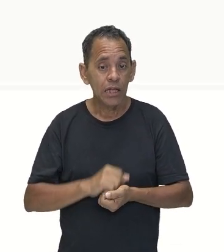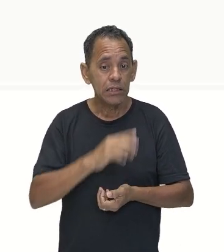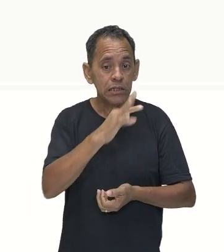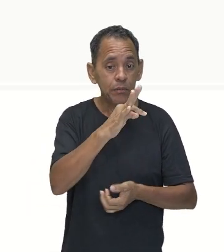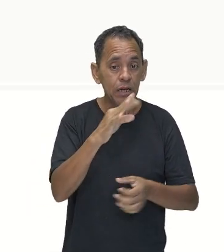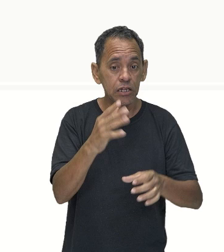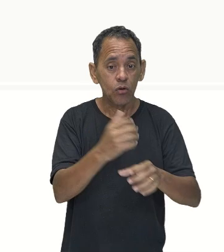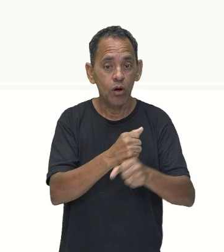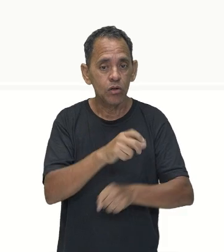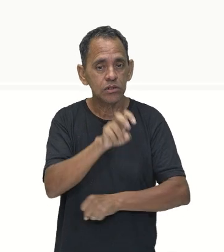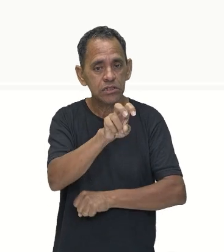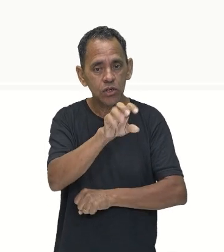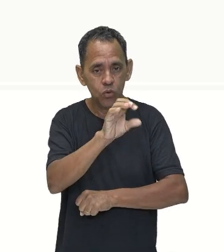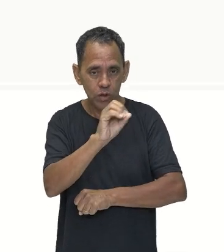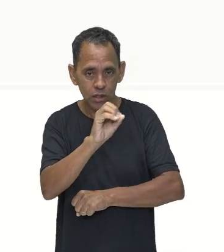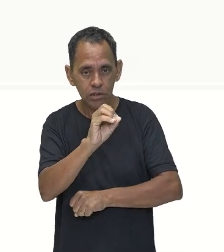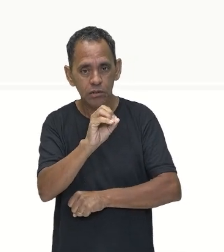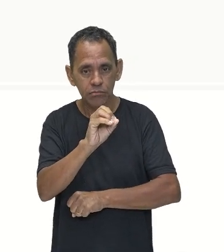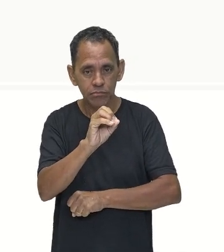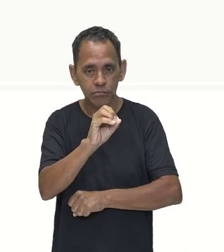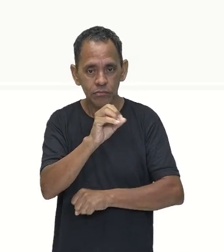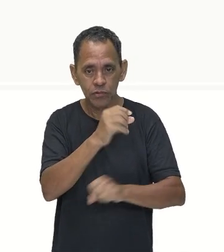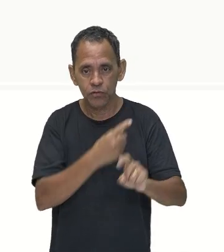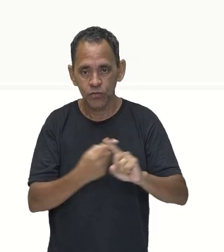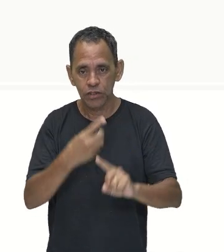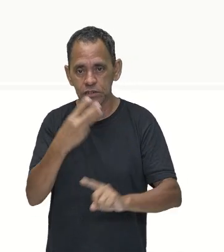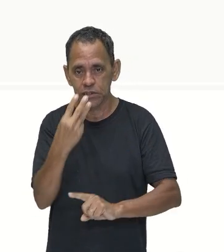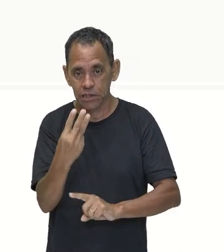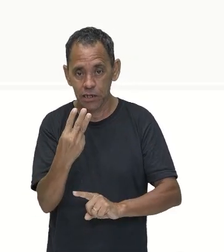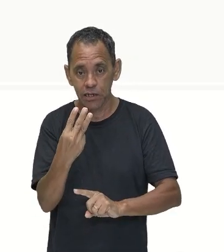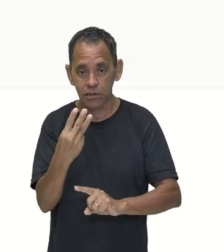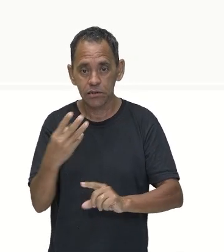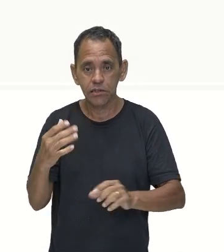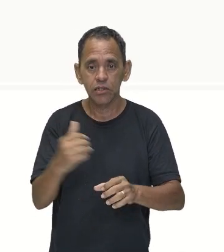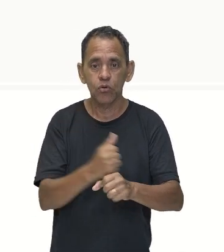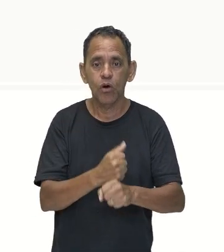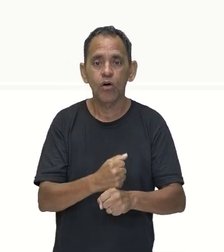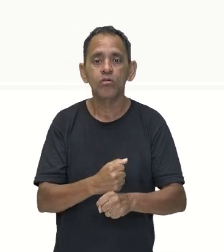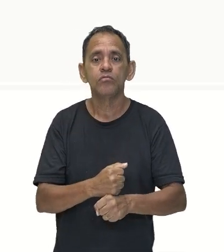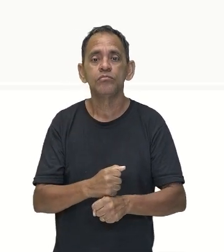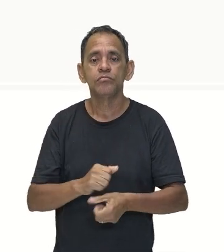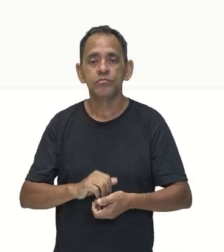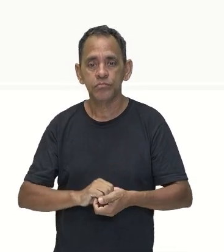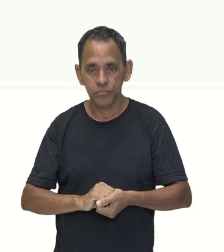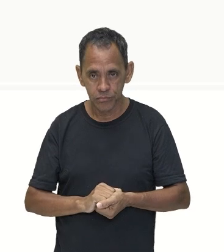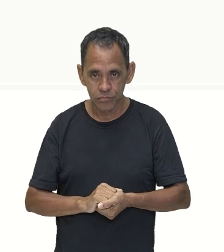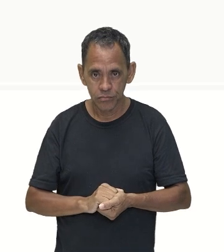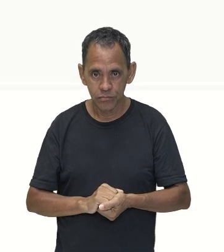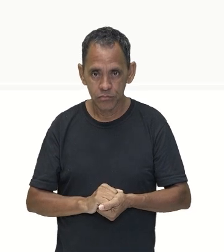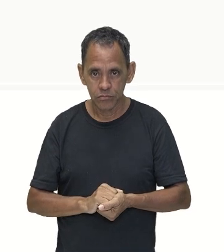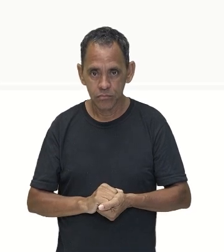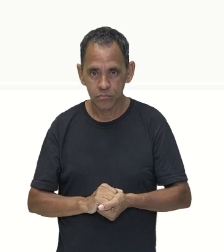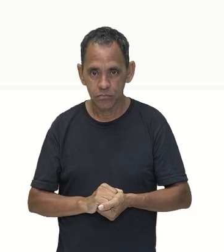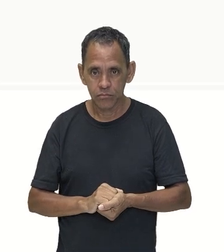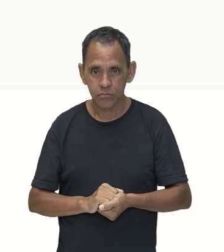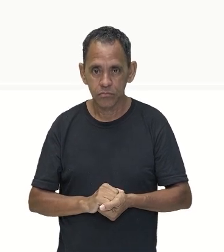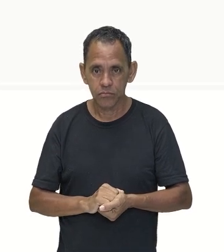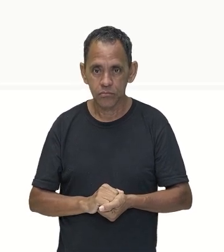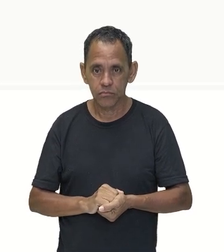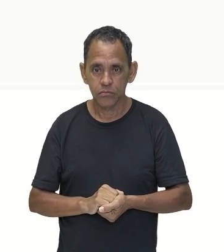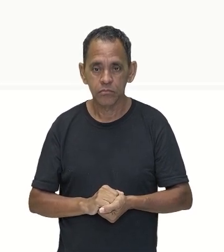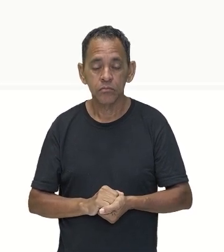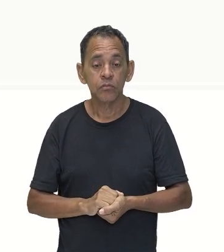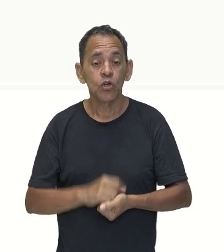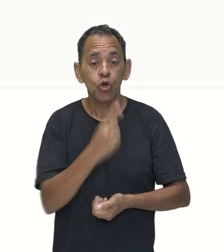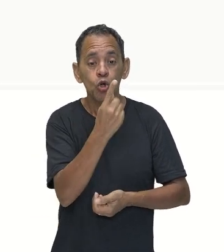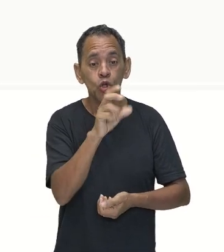5 vezes 3 é 15, aí eu repito os dois zeros aqui, 1.500, e a unidade de medida